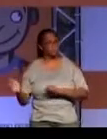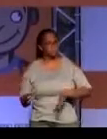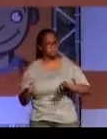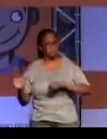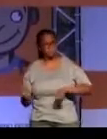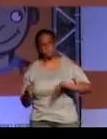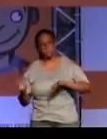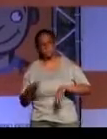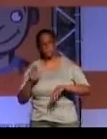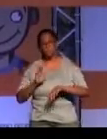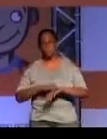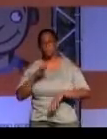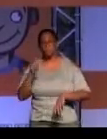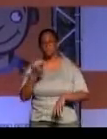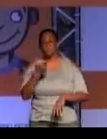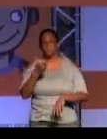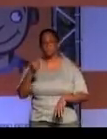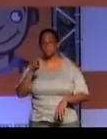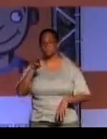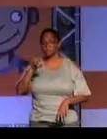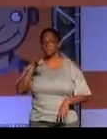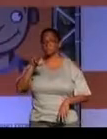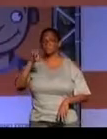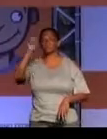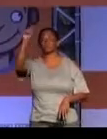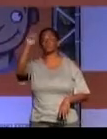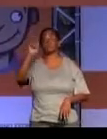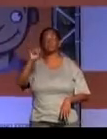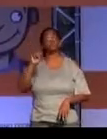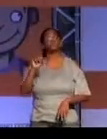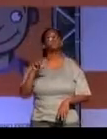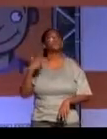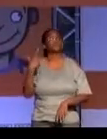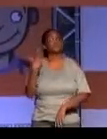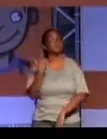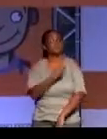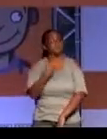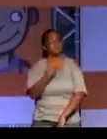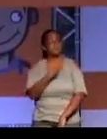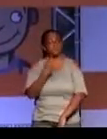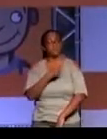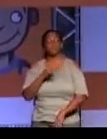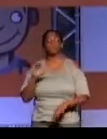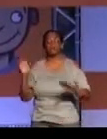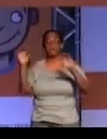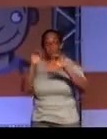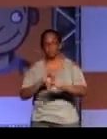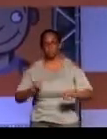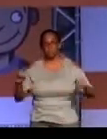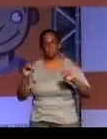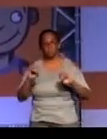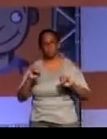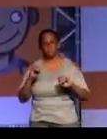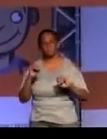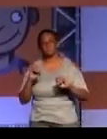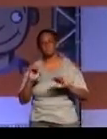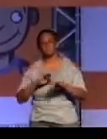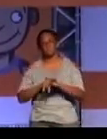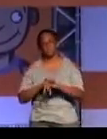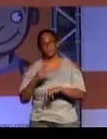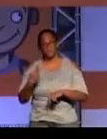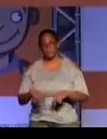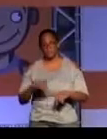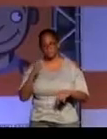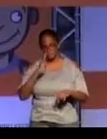de 200 milhões de doses dessa vacina que foram utilizadas para a erradicação dessa virose no país.